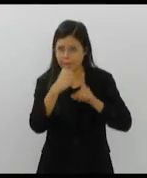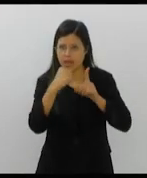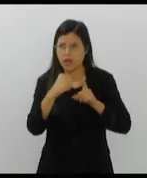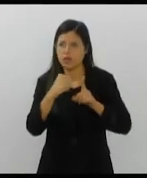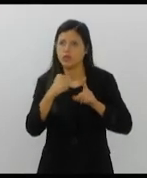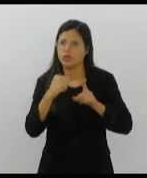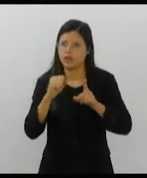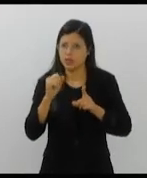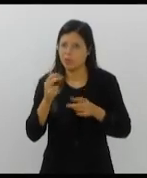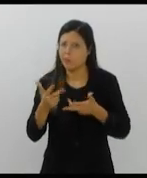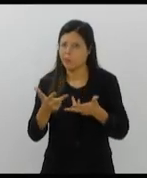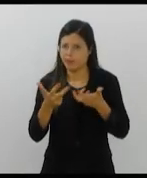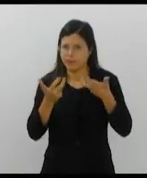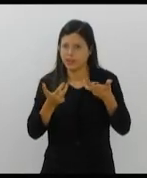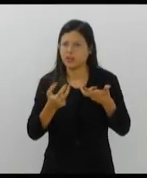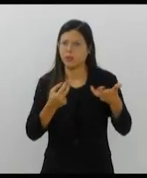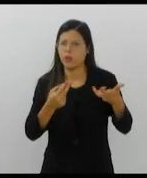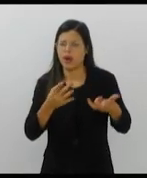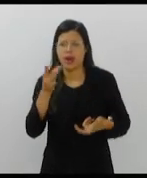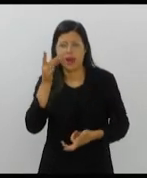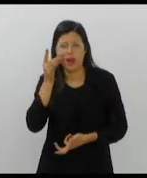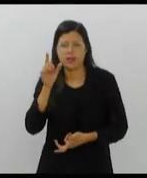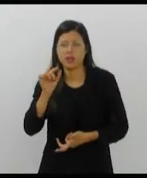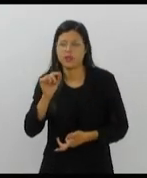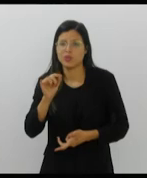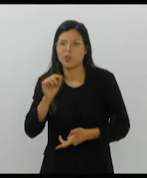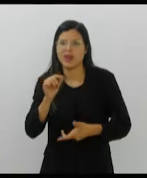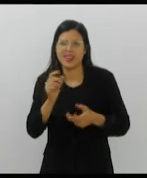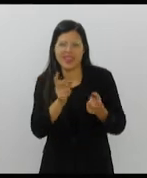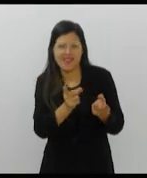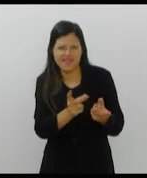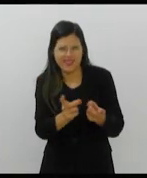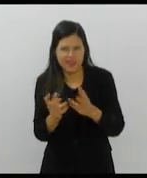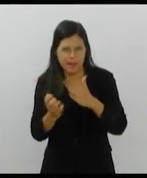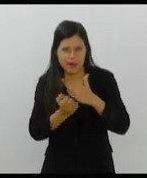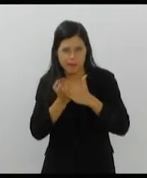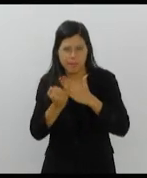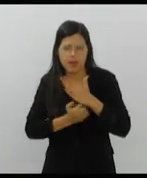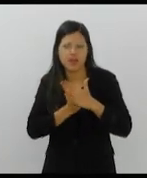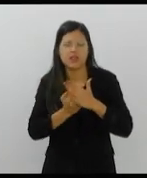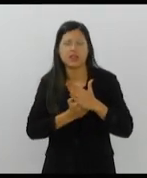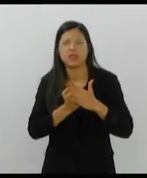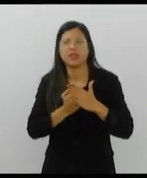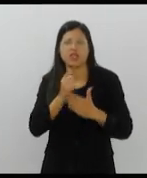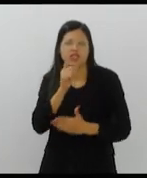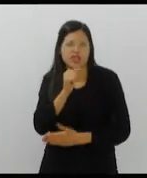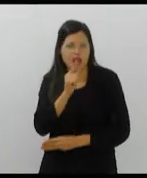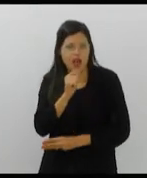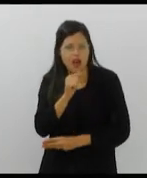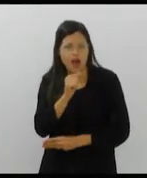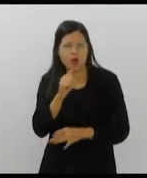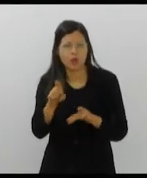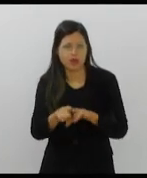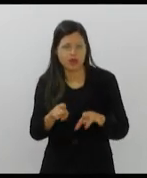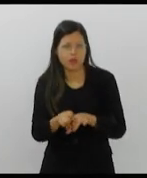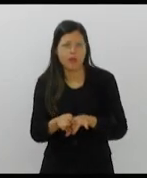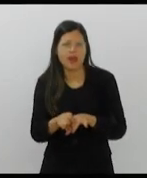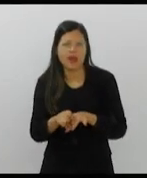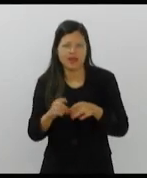vem vivenciando a realidade da privatização do fornecimento de água e do tratamento de